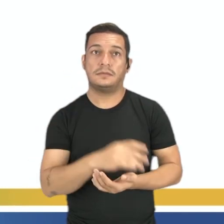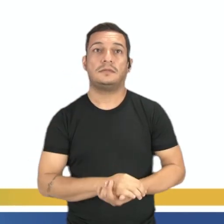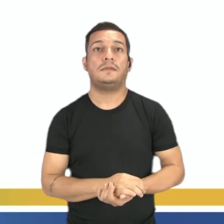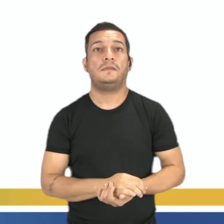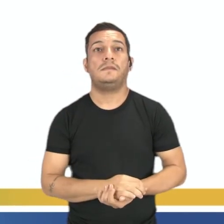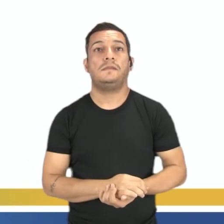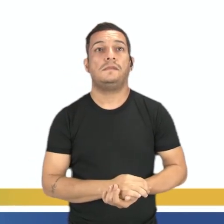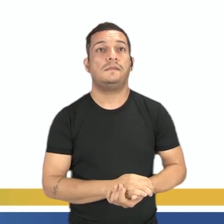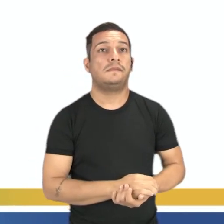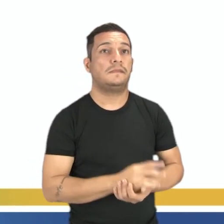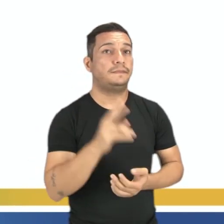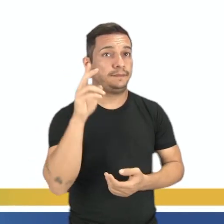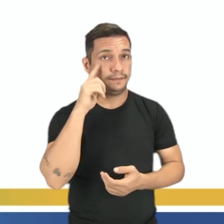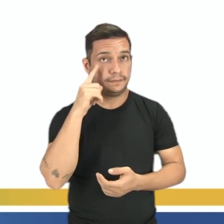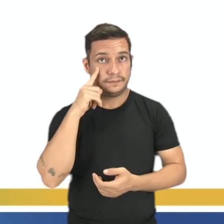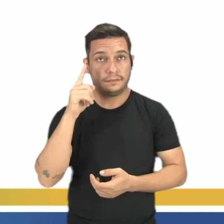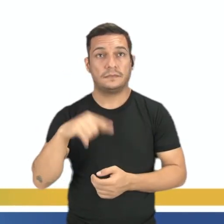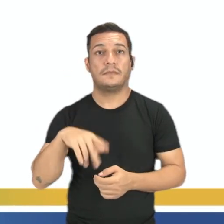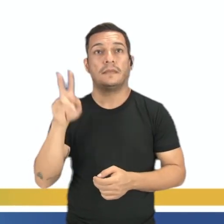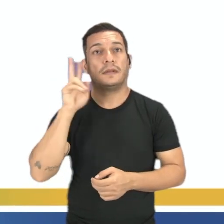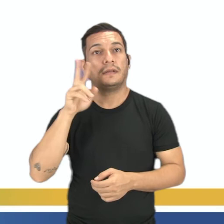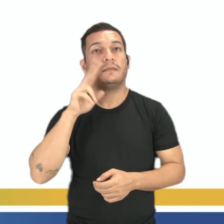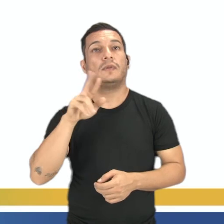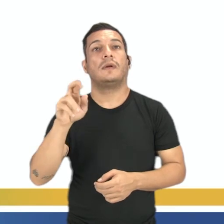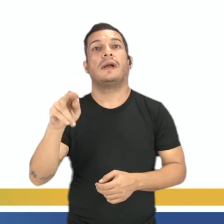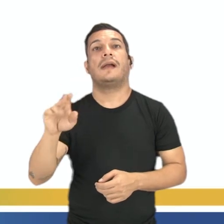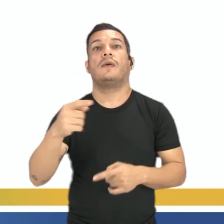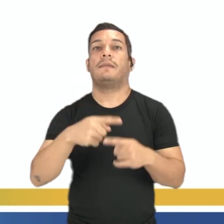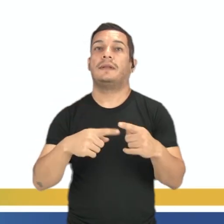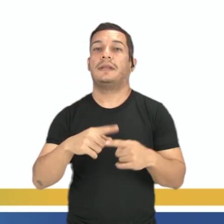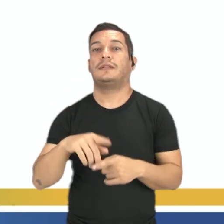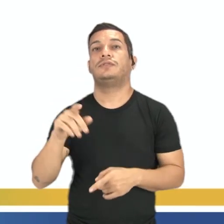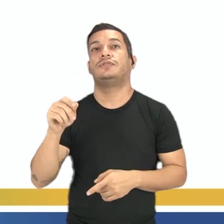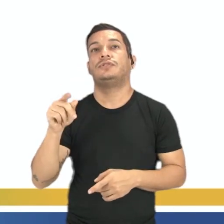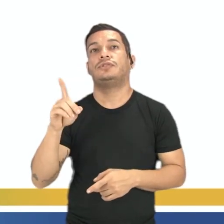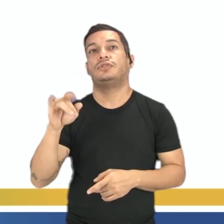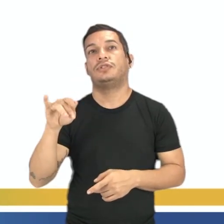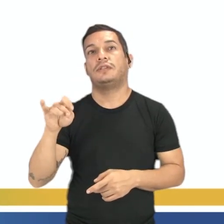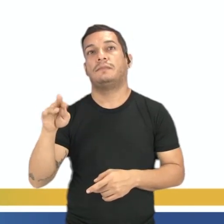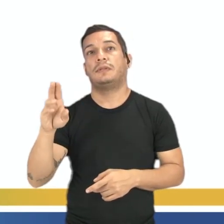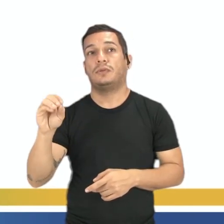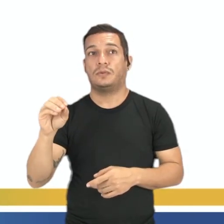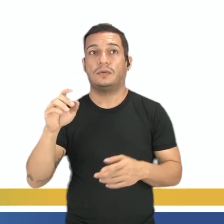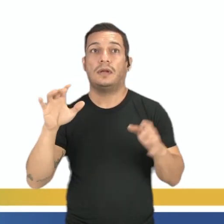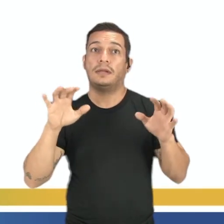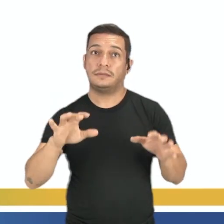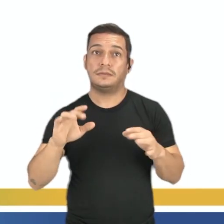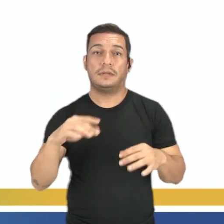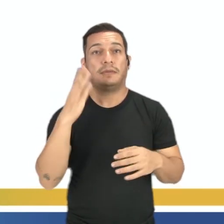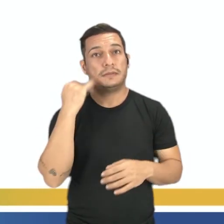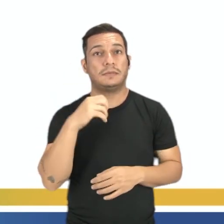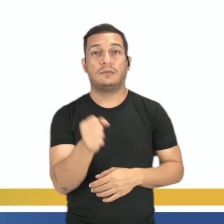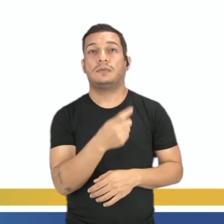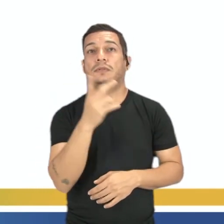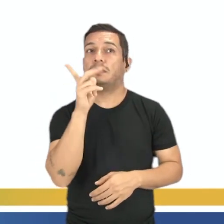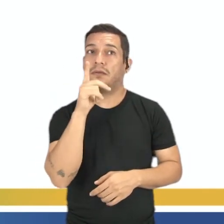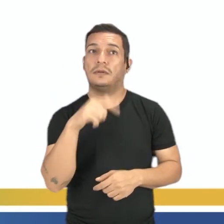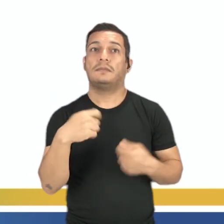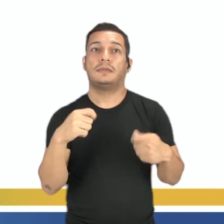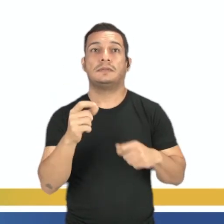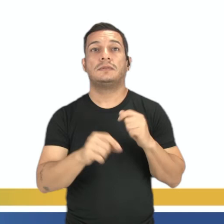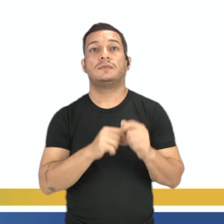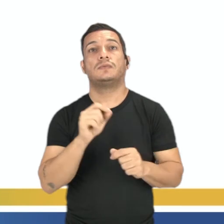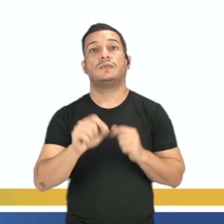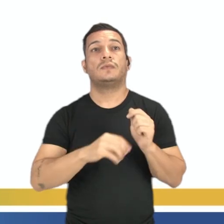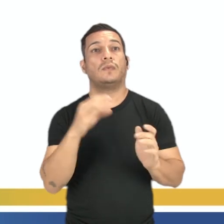3. Observe, lembre-se que o raio é metade do diâmetro, que nem eu acabei de falar. Assim, para saber a quantidade de água